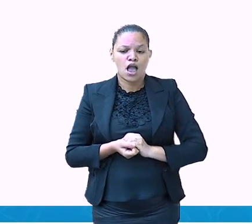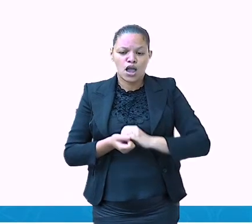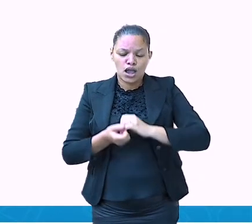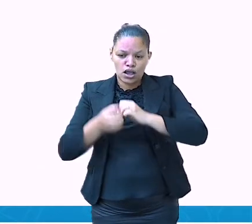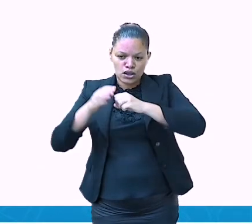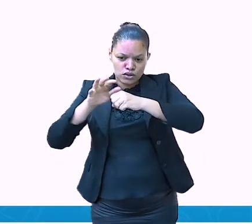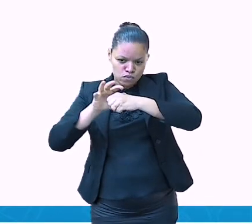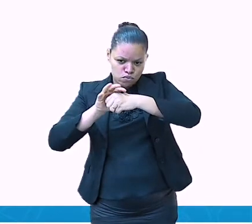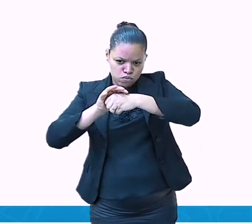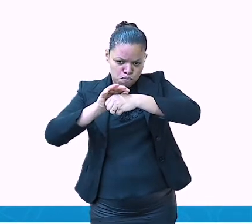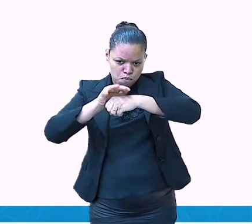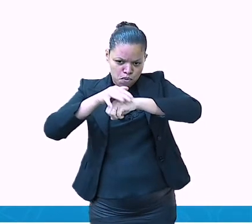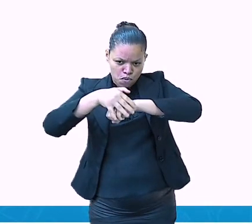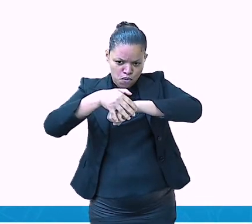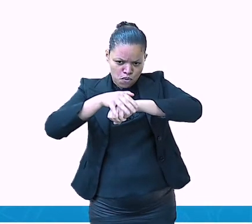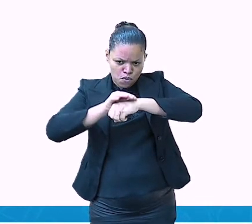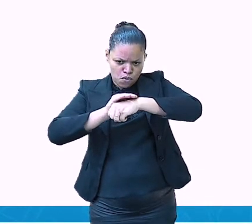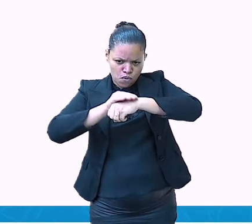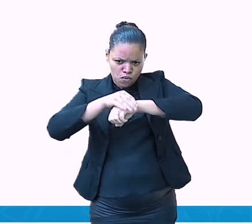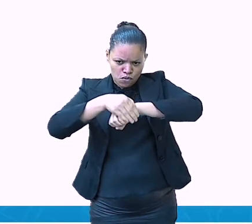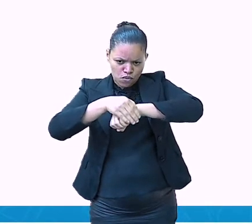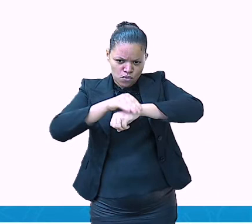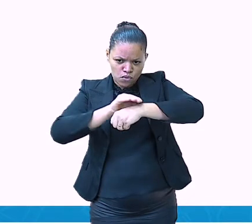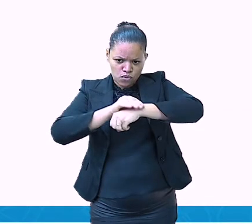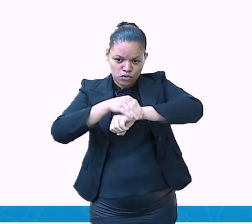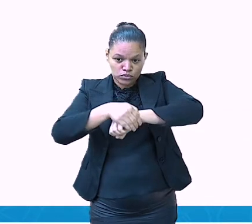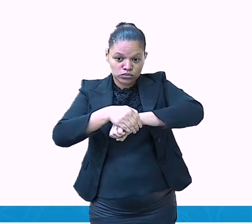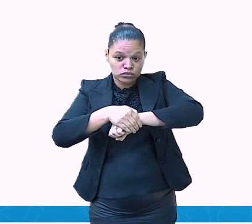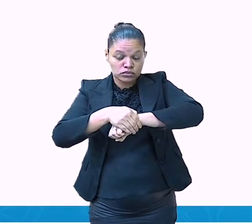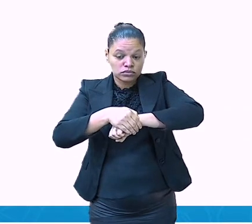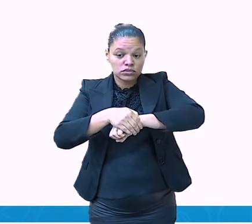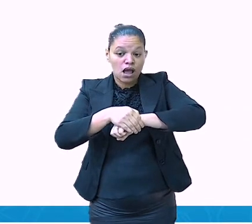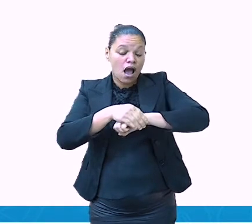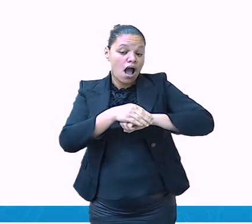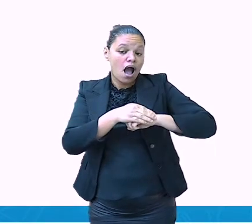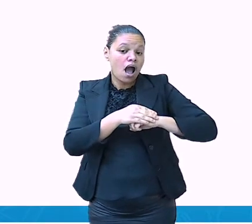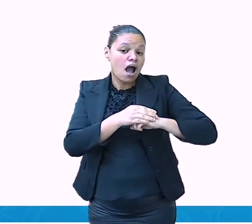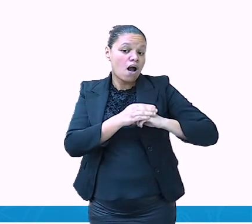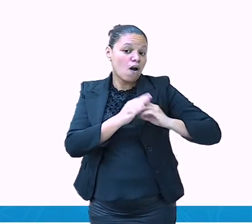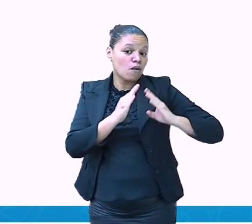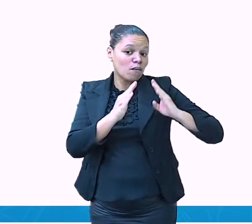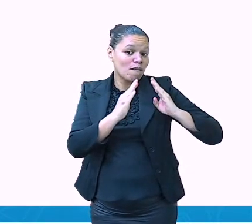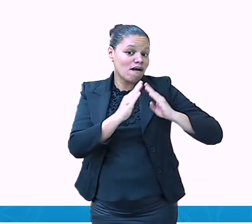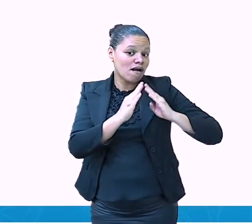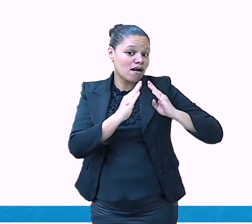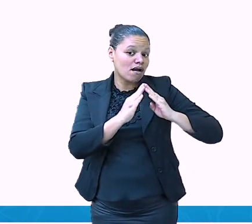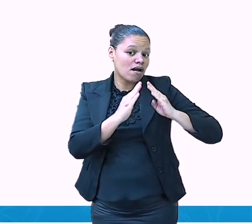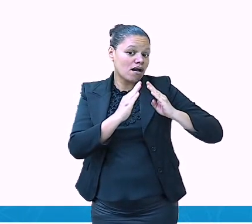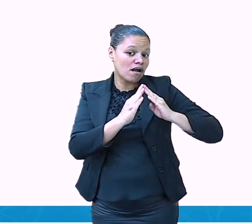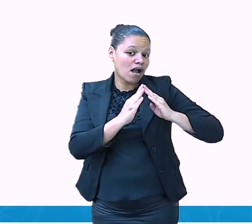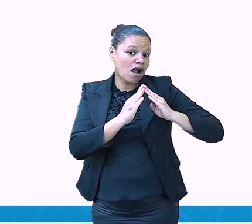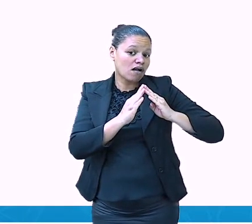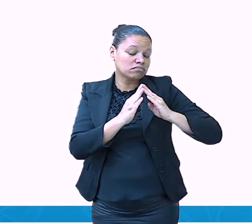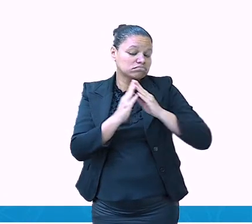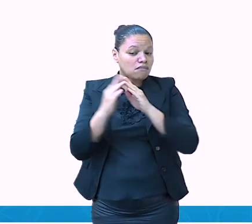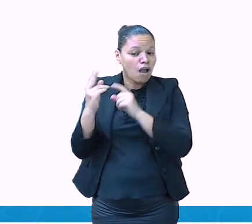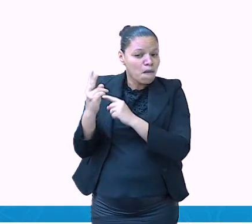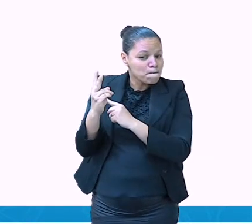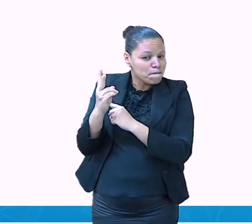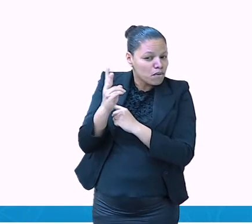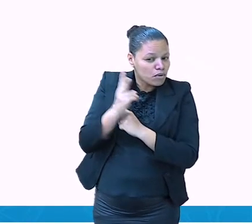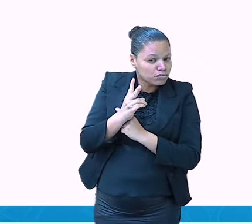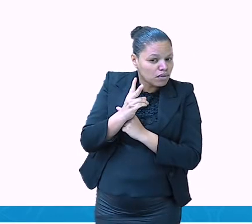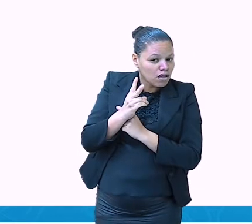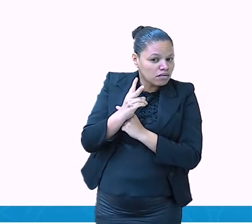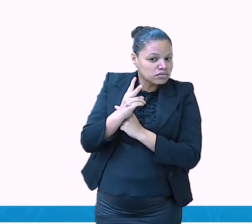esse exoesqueleto, ele funciona como se fosse uma casa. Então, ele fica ali dentro e quando ele